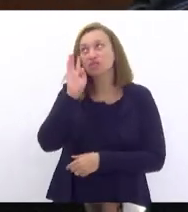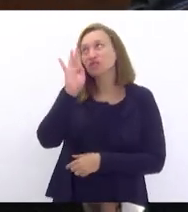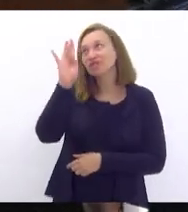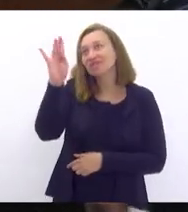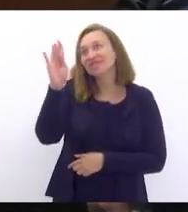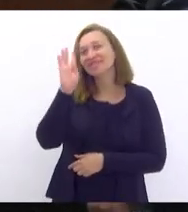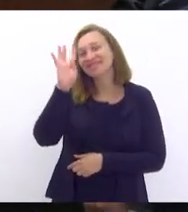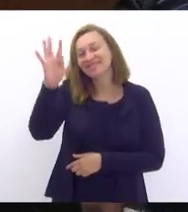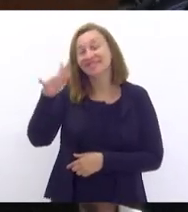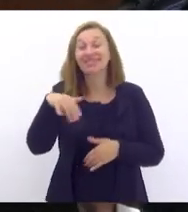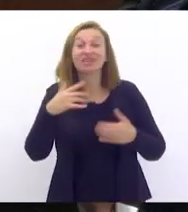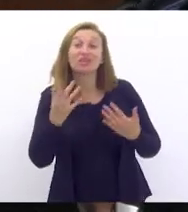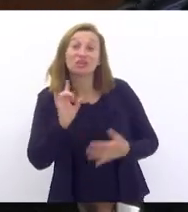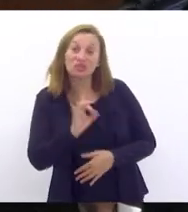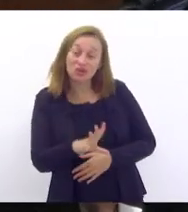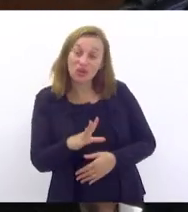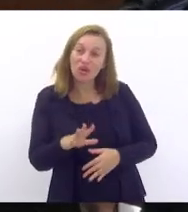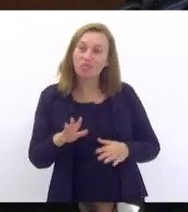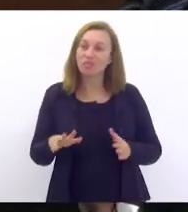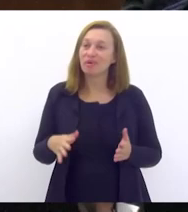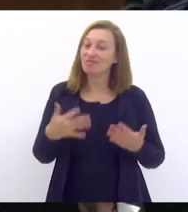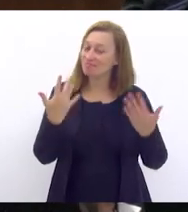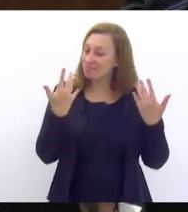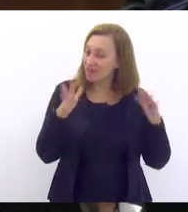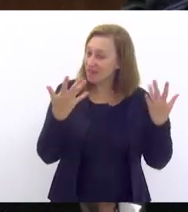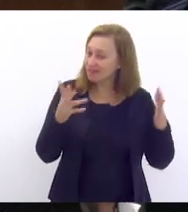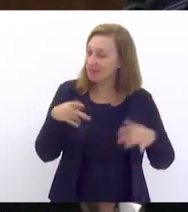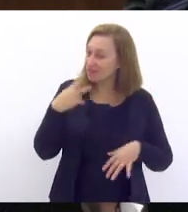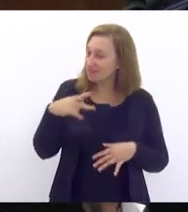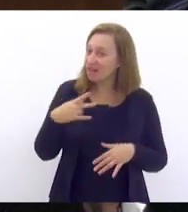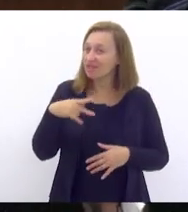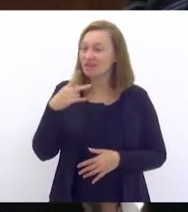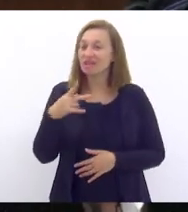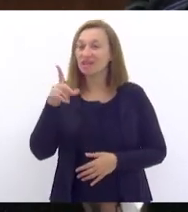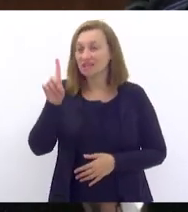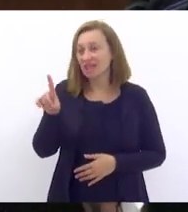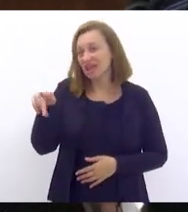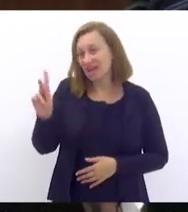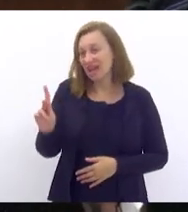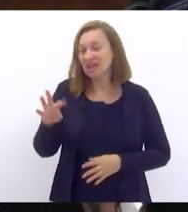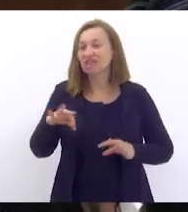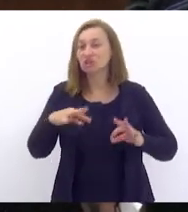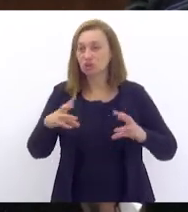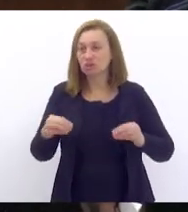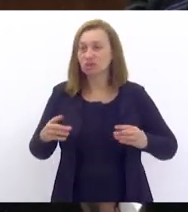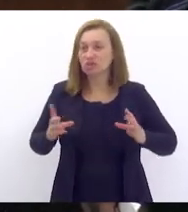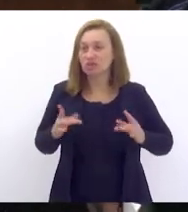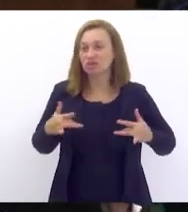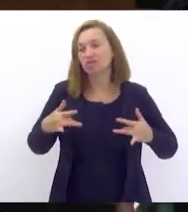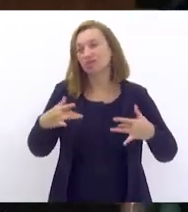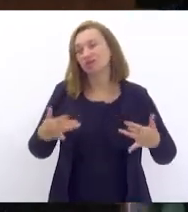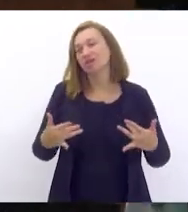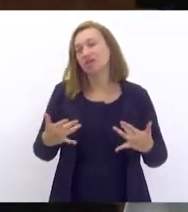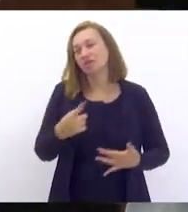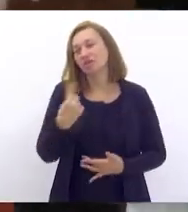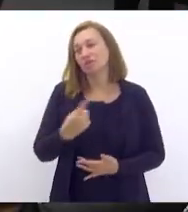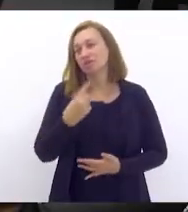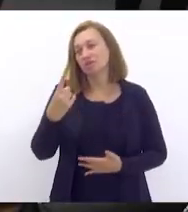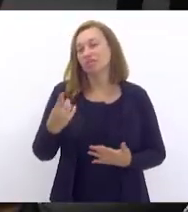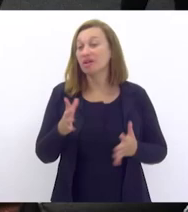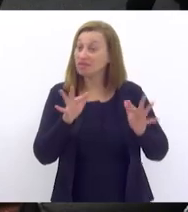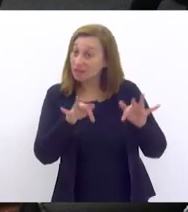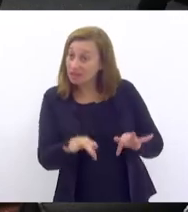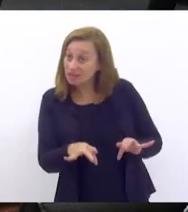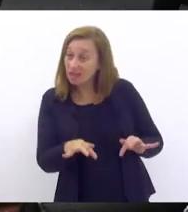Então, só para reverenciar a sua fala e dizer que DK tem toda a nossa solidariedade. Muito obrigada. Para concluir...